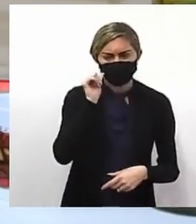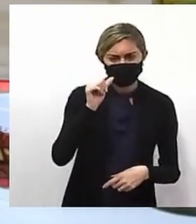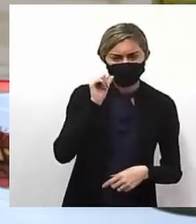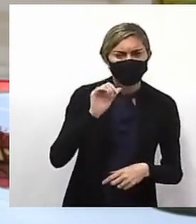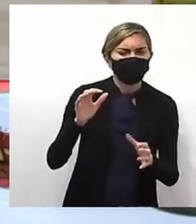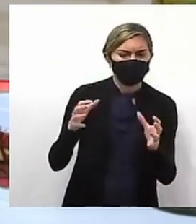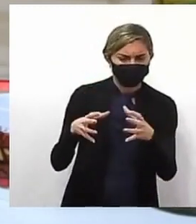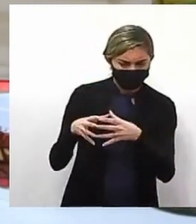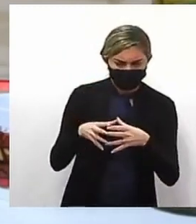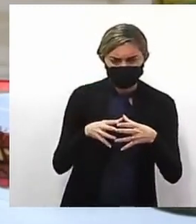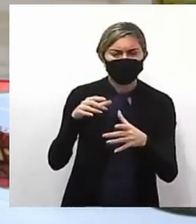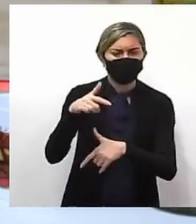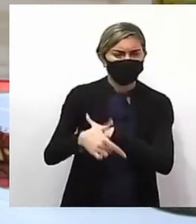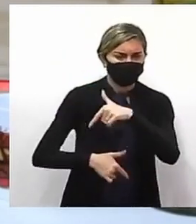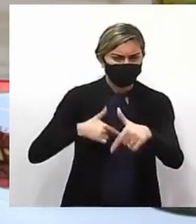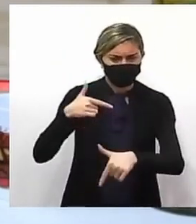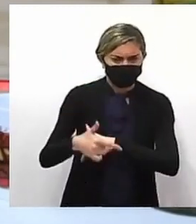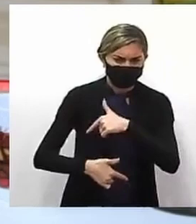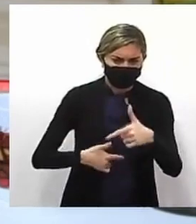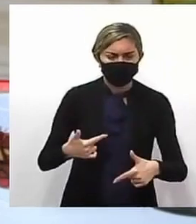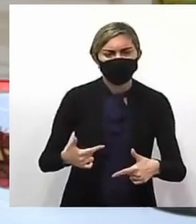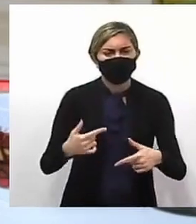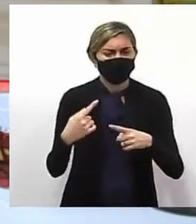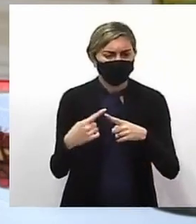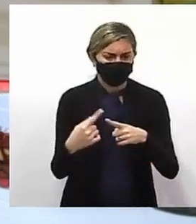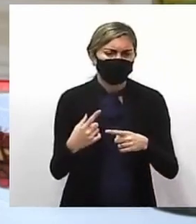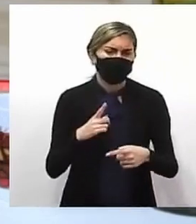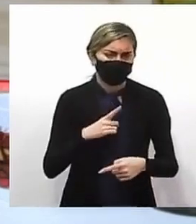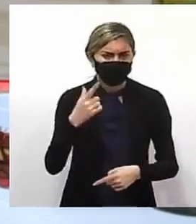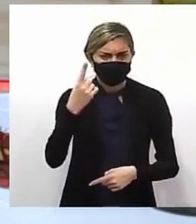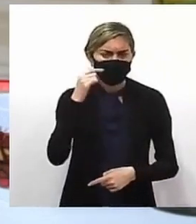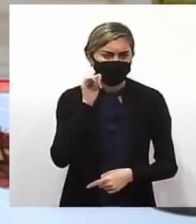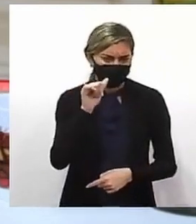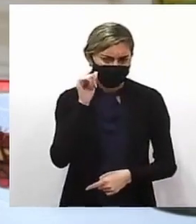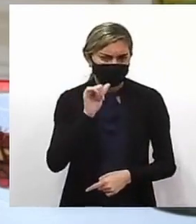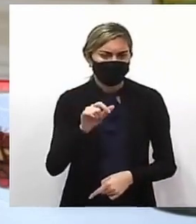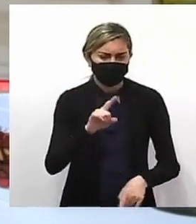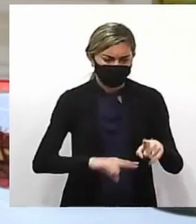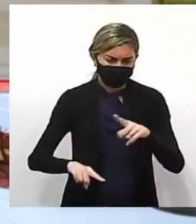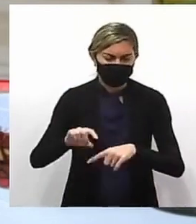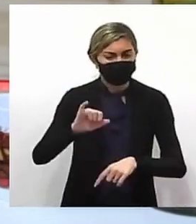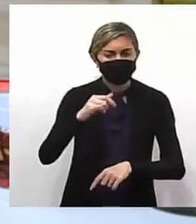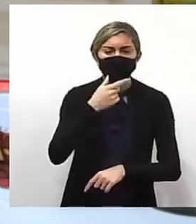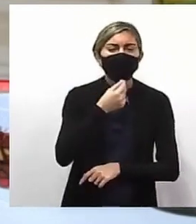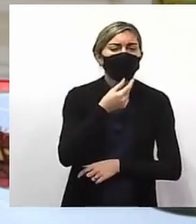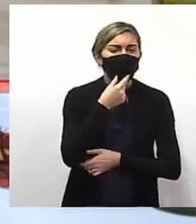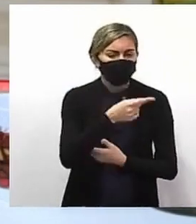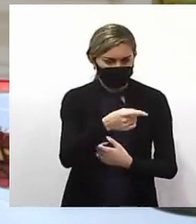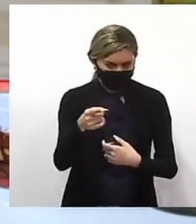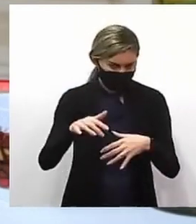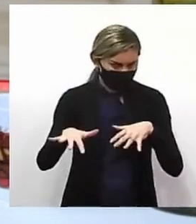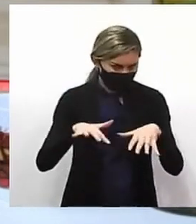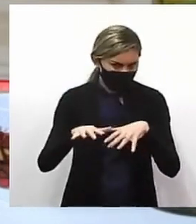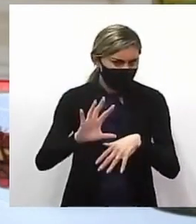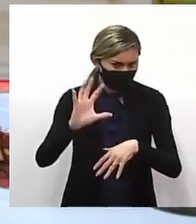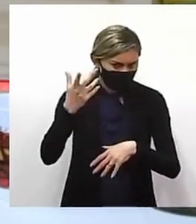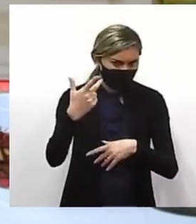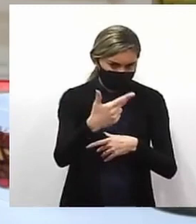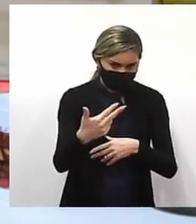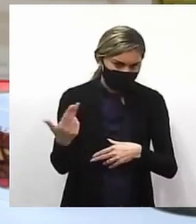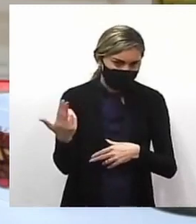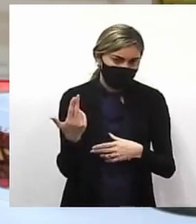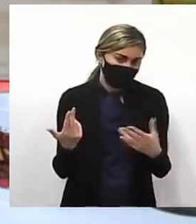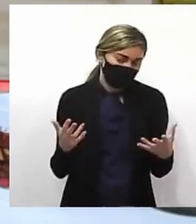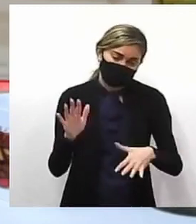ali trabalhando no coletivo, porque tem uma mulher ali regendo. Será que se tivesse um homem ali, aquele movimento ia acontecer daquela